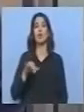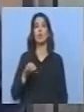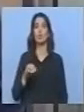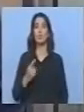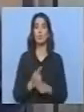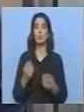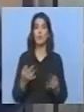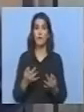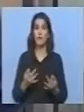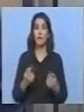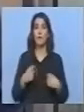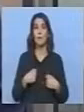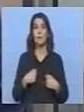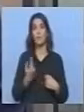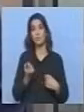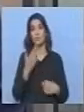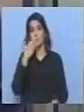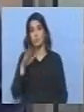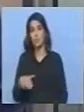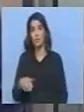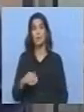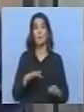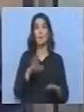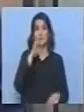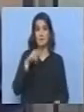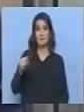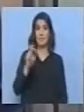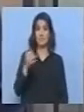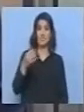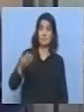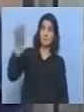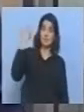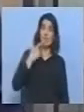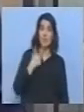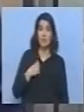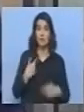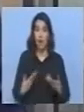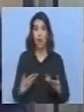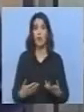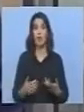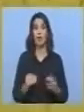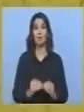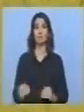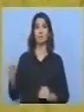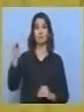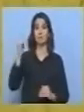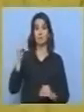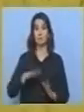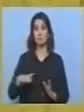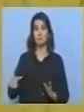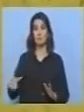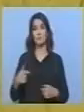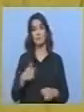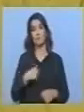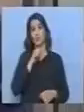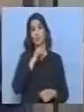facto, eu sou um pouco mais novo, mas também, se me dissessem há 20 anos atrás que hoje estaríamos no patamar em que estamos ao nível científico,